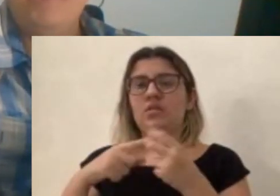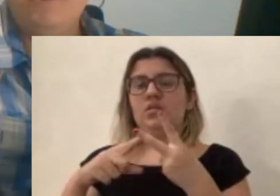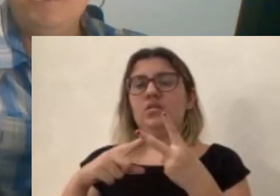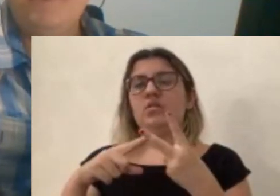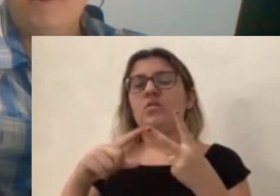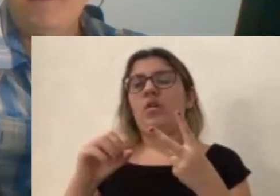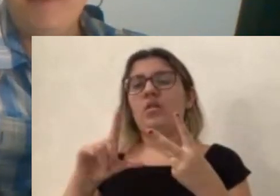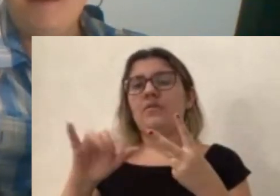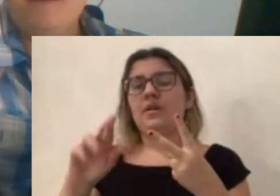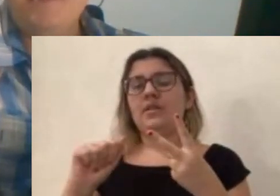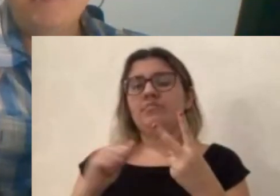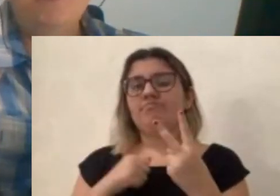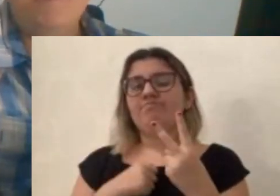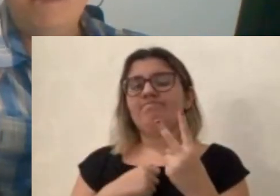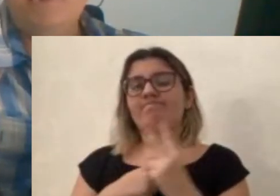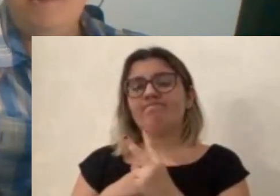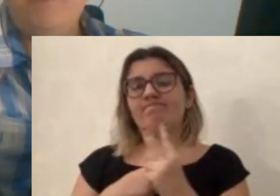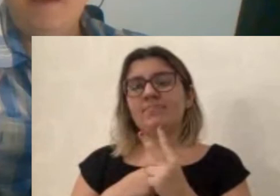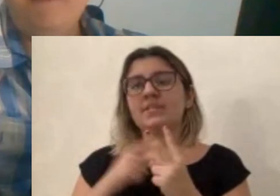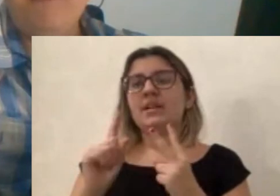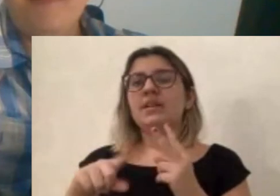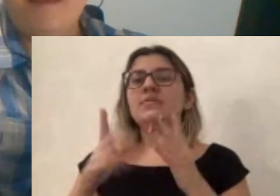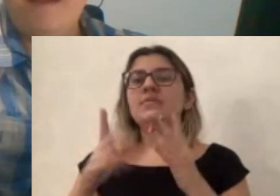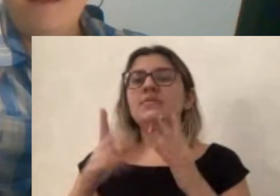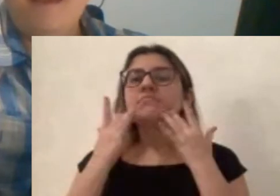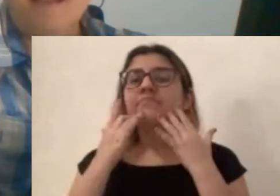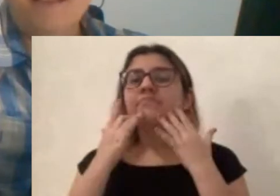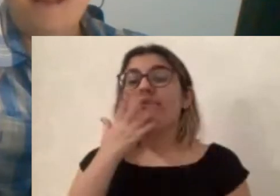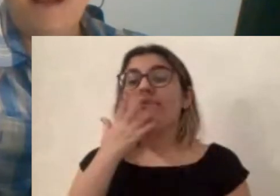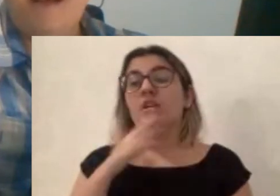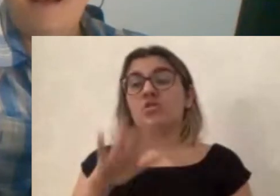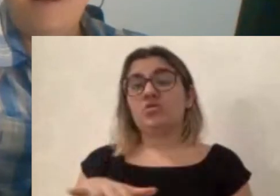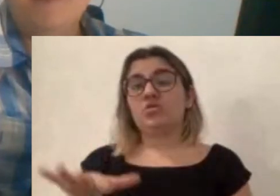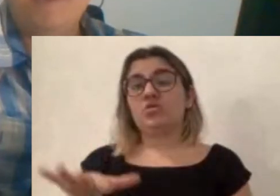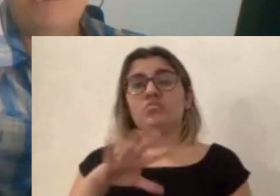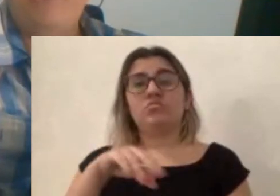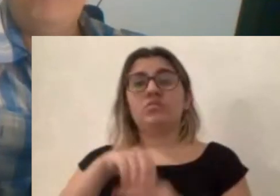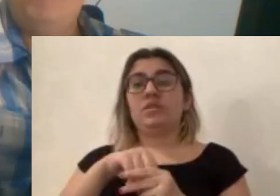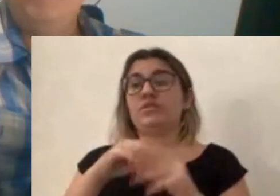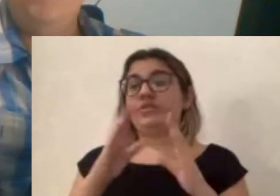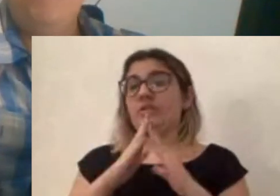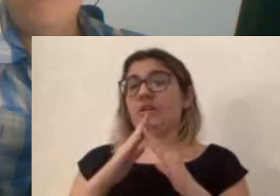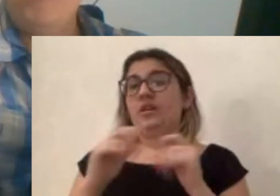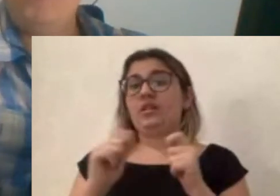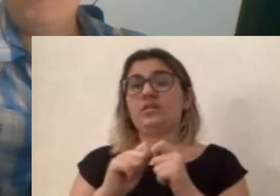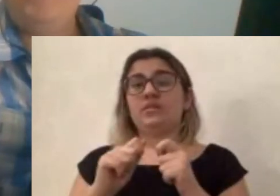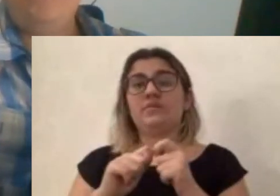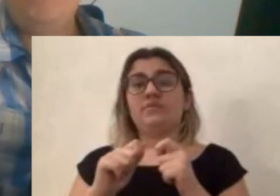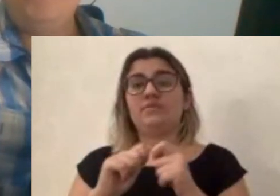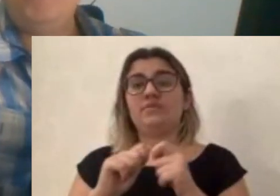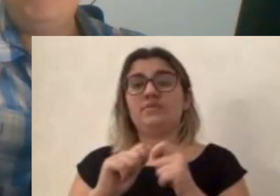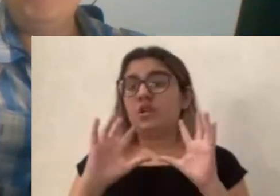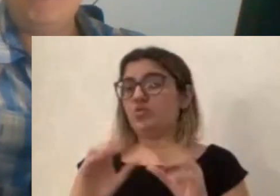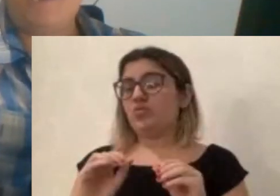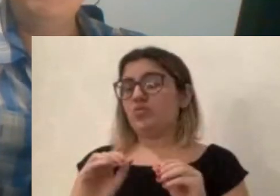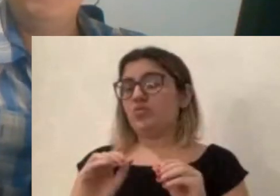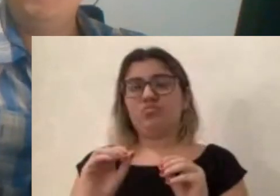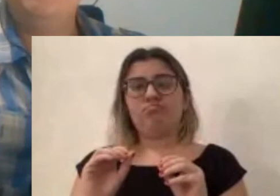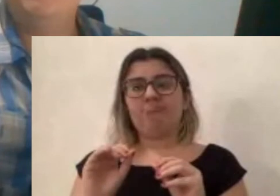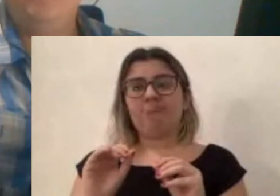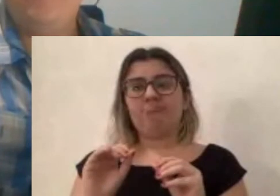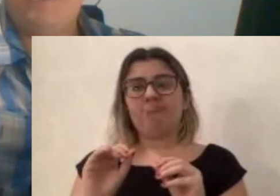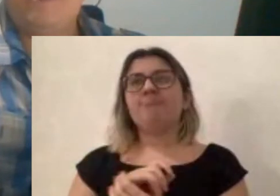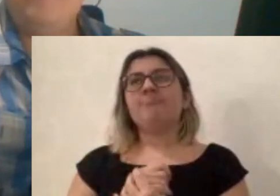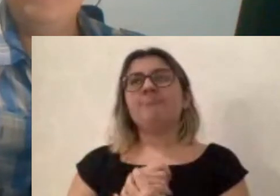também, pelo coletivo Grão. Sou eu e Marita Oliveira. E a gente tá... É um espetáculo infantil. E aí, tudo feito dentro de casa,